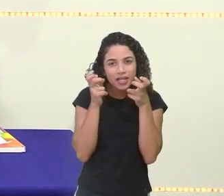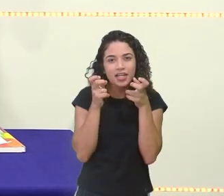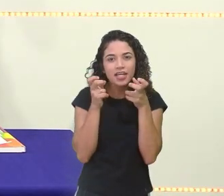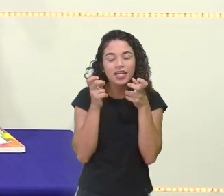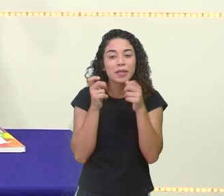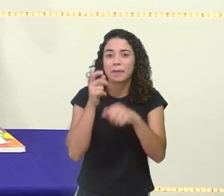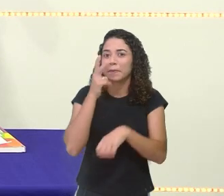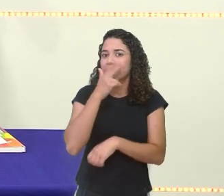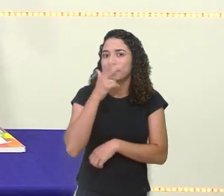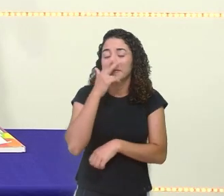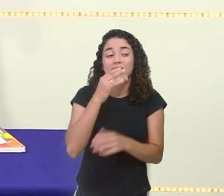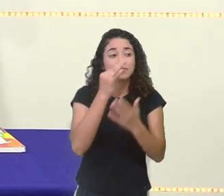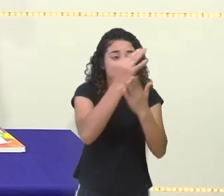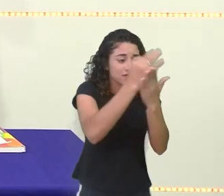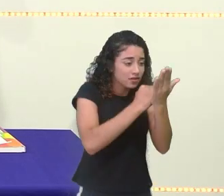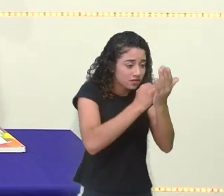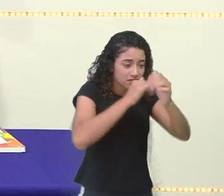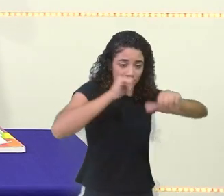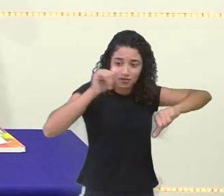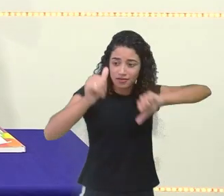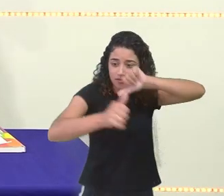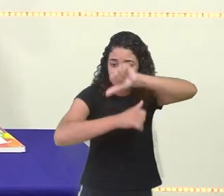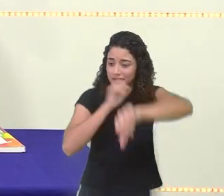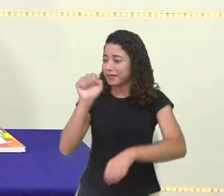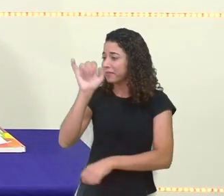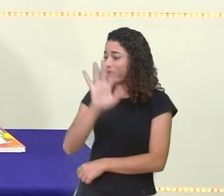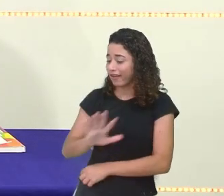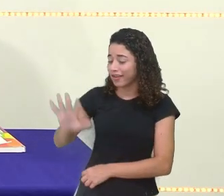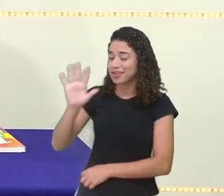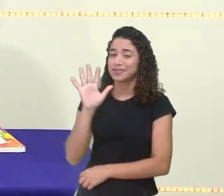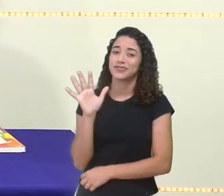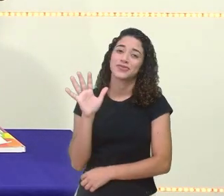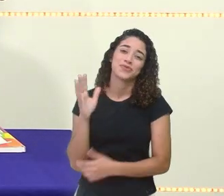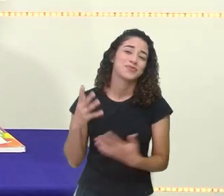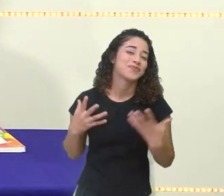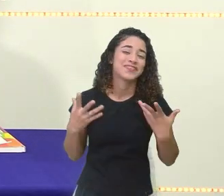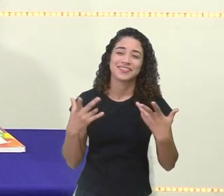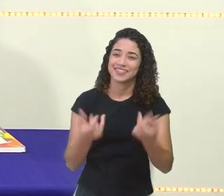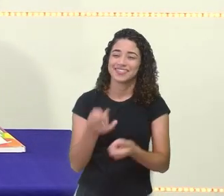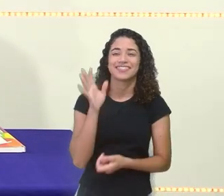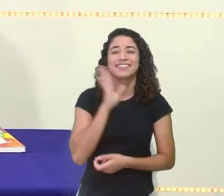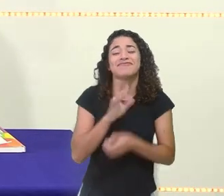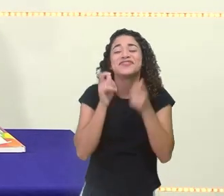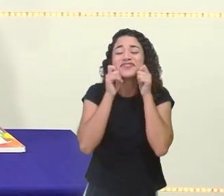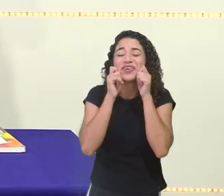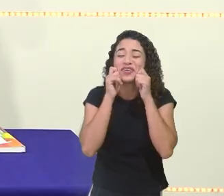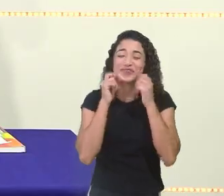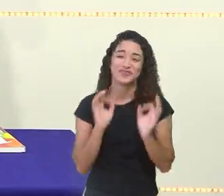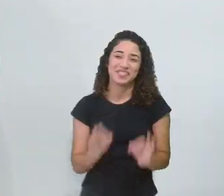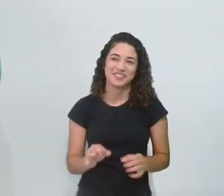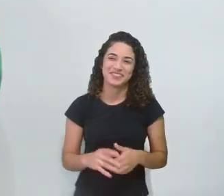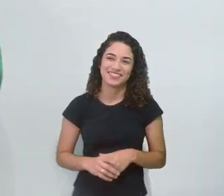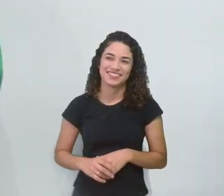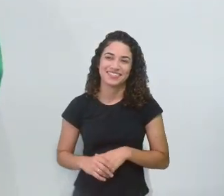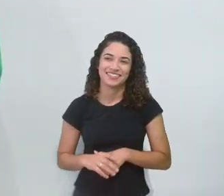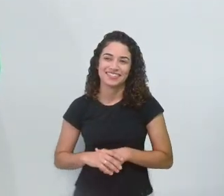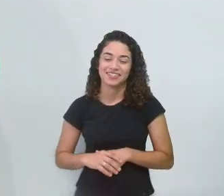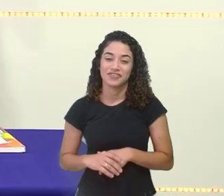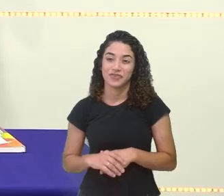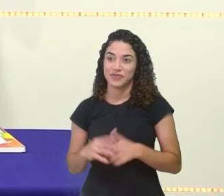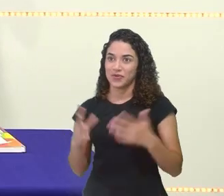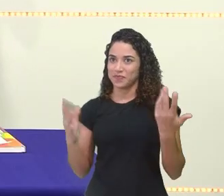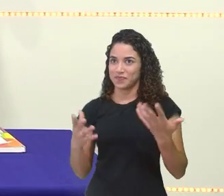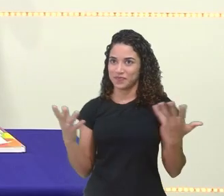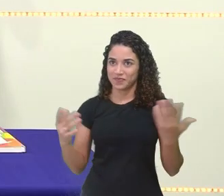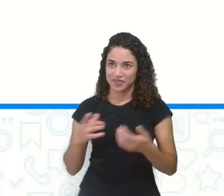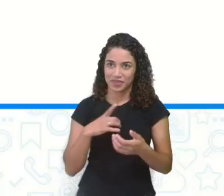fiz, está aí nessa imagem maravilhosa do cãozinho feliz da vida. Ficou muito fofo, né? Não foi? Agora a